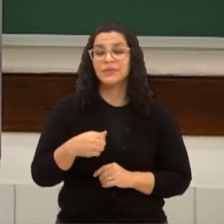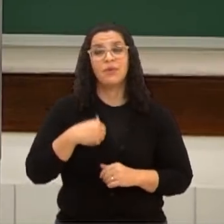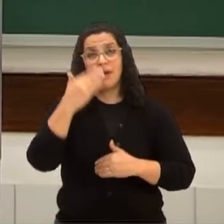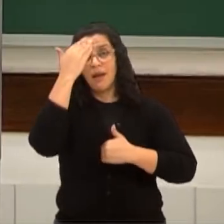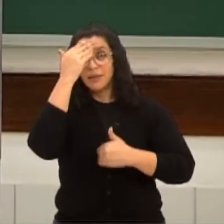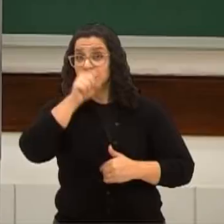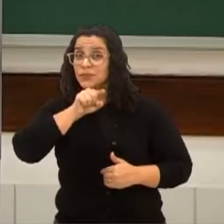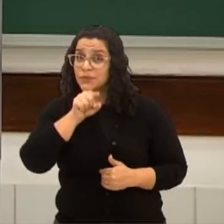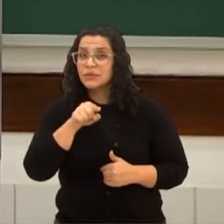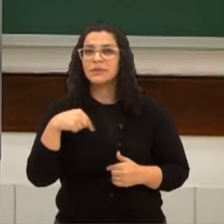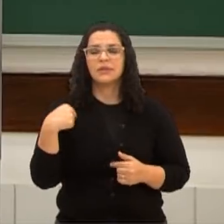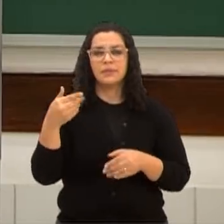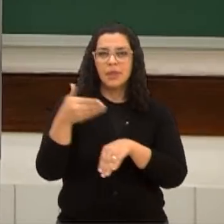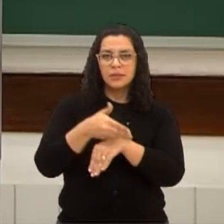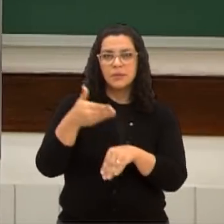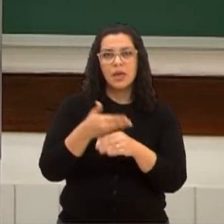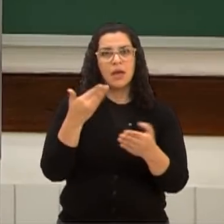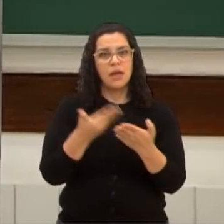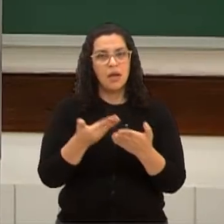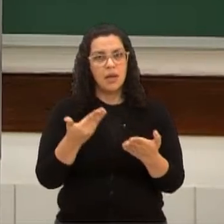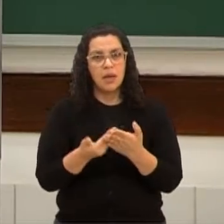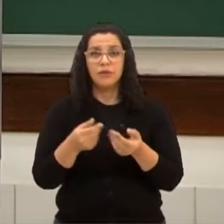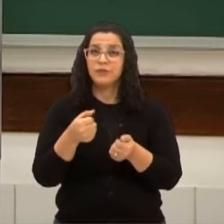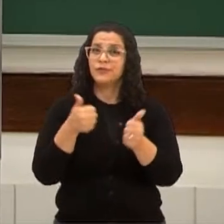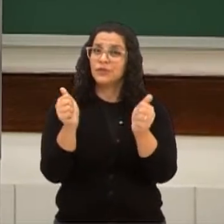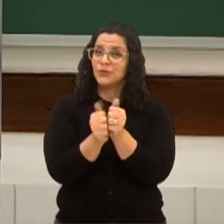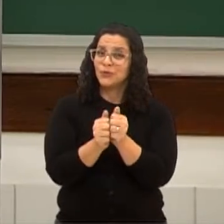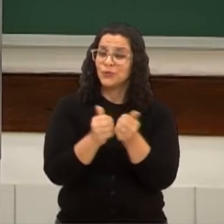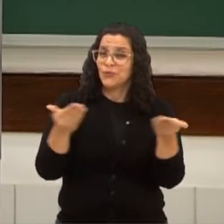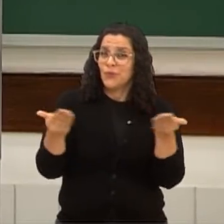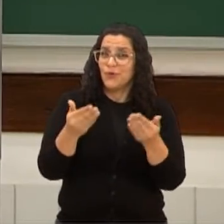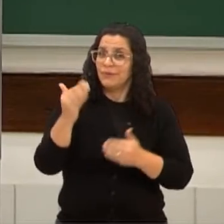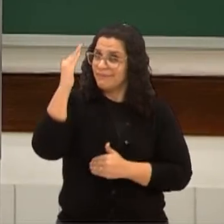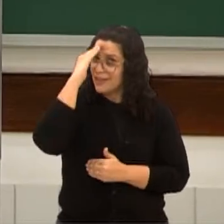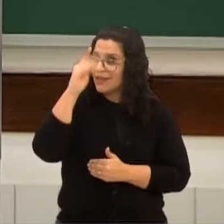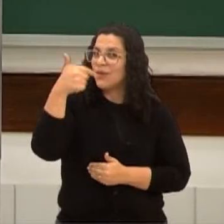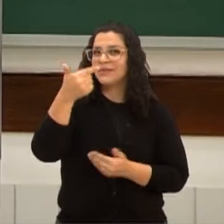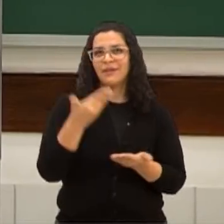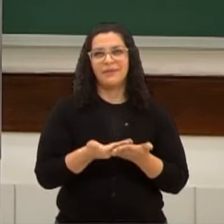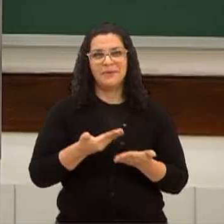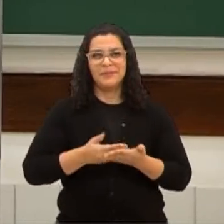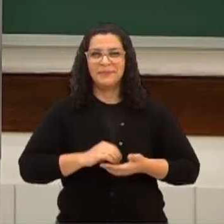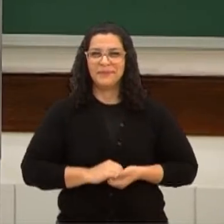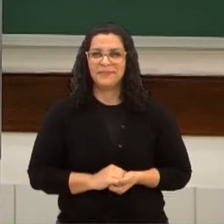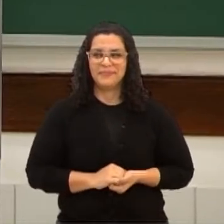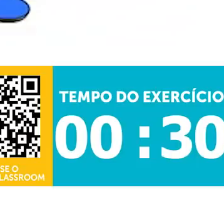Eu agradeço a participação e a companhia de vocês. Até a próxima aula.